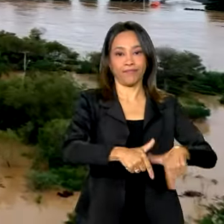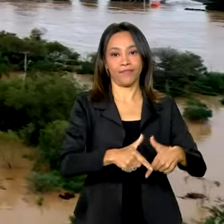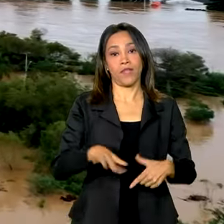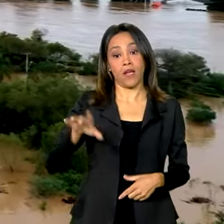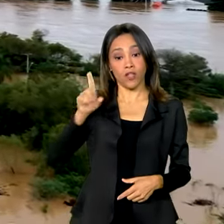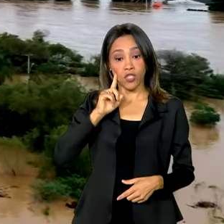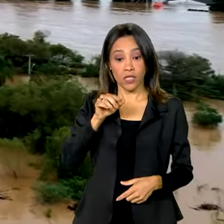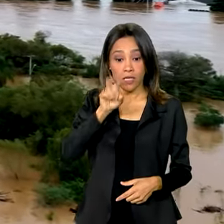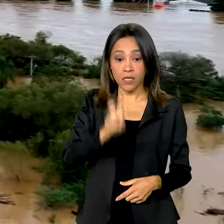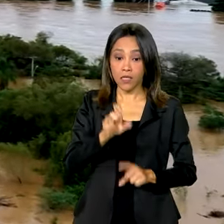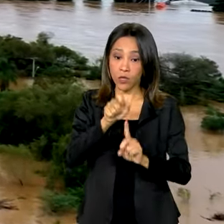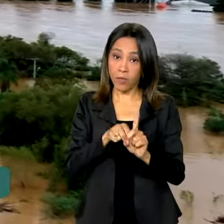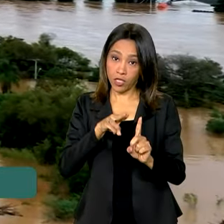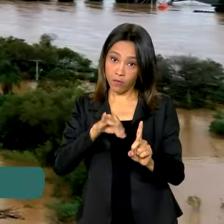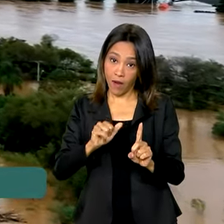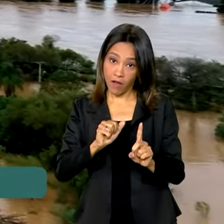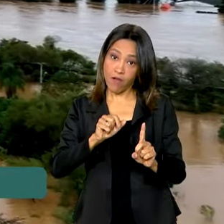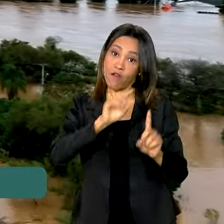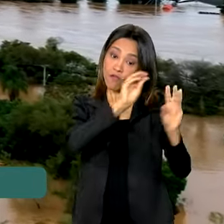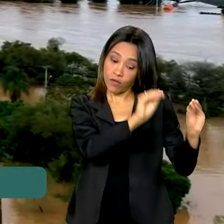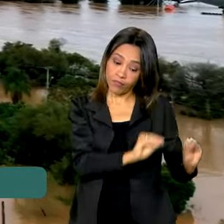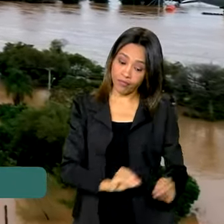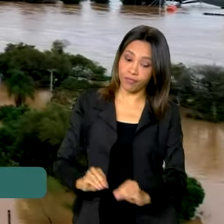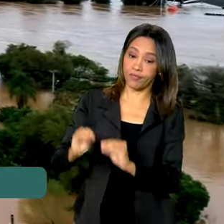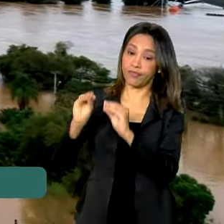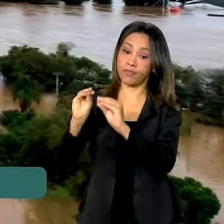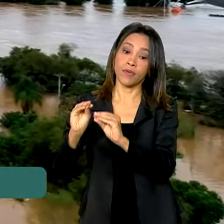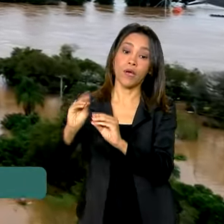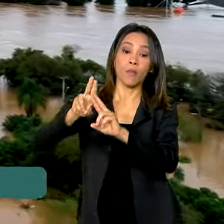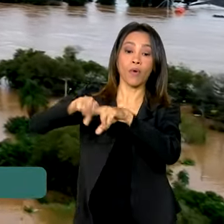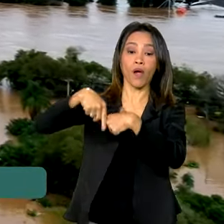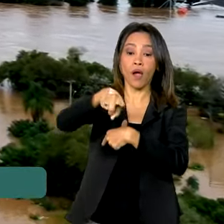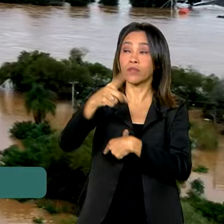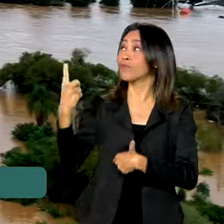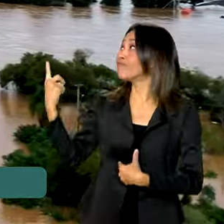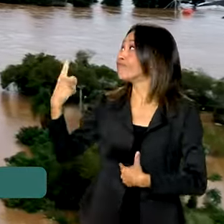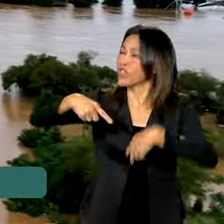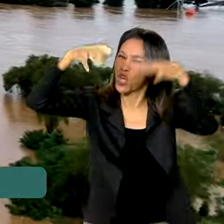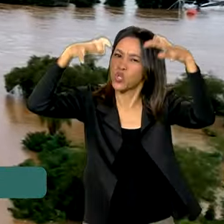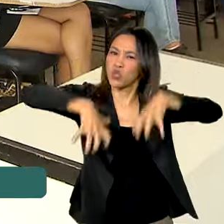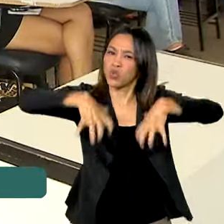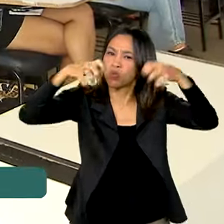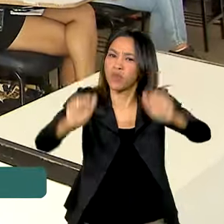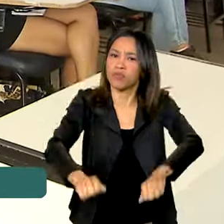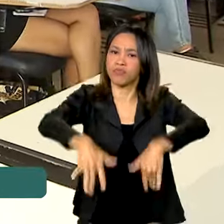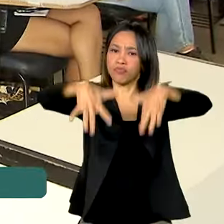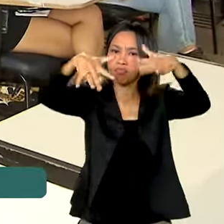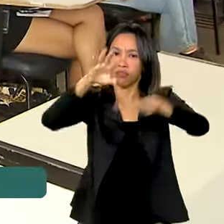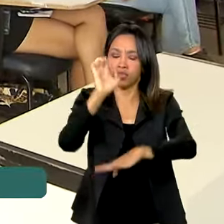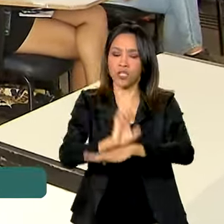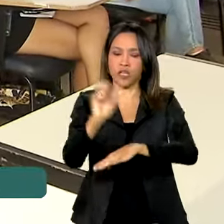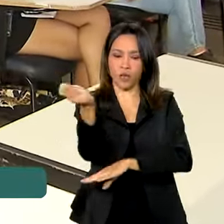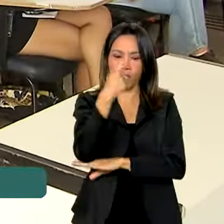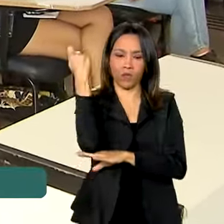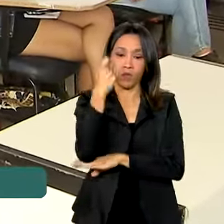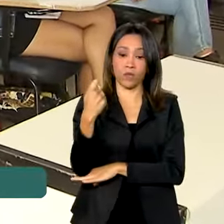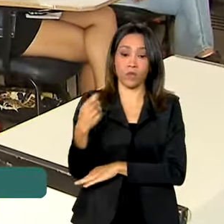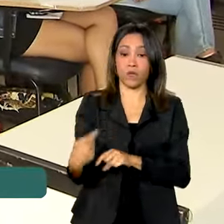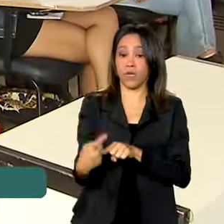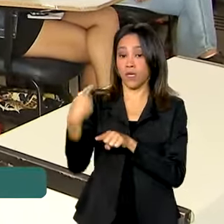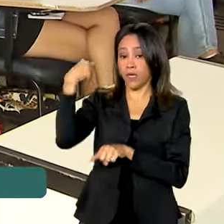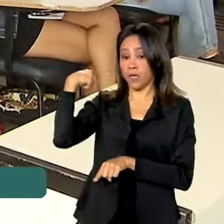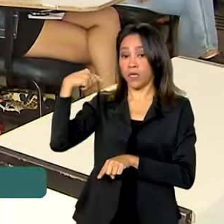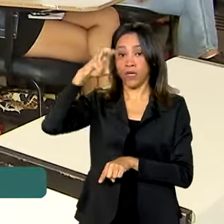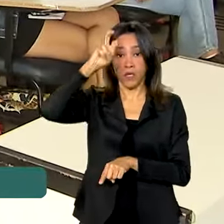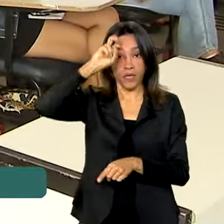de maio, mas a data foi remarcada por causa das enchentes que atingiram o Rio Grande do Sul. E um decreto assinado nesta quinta